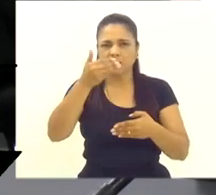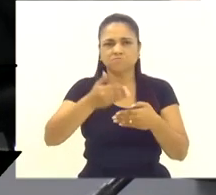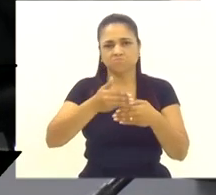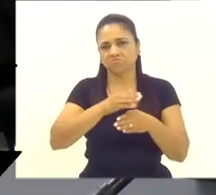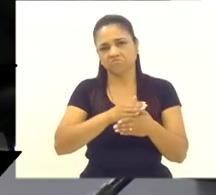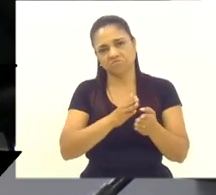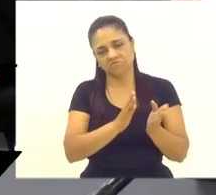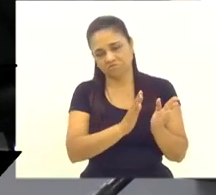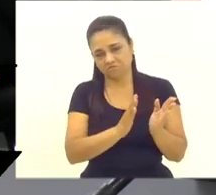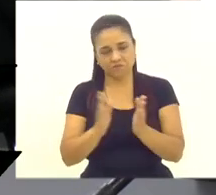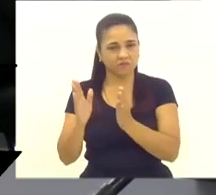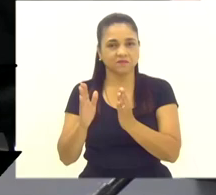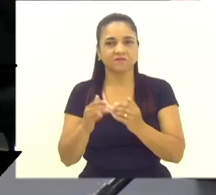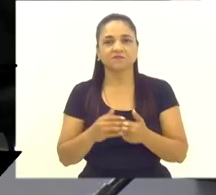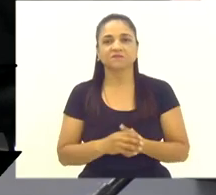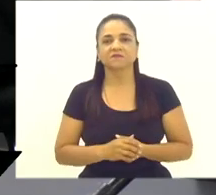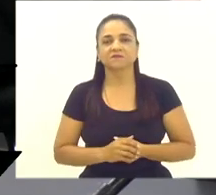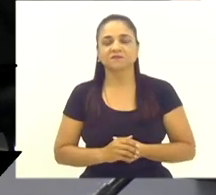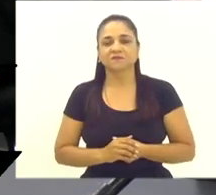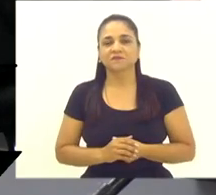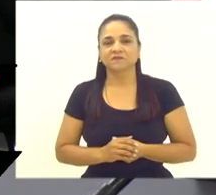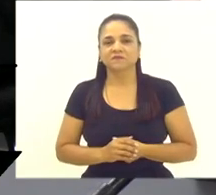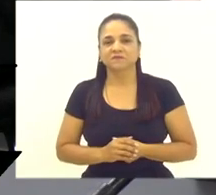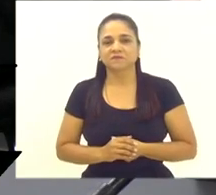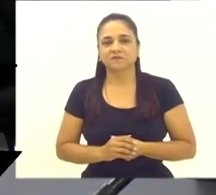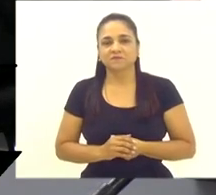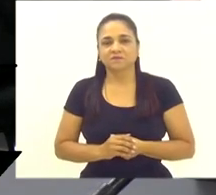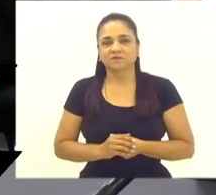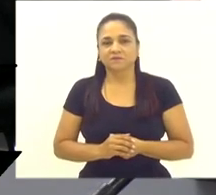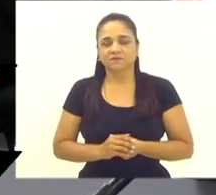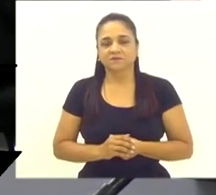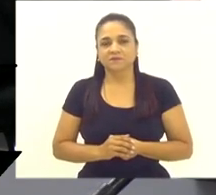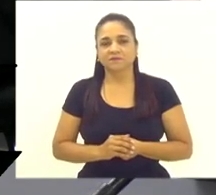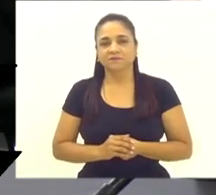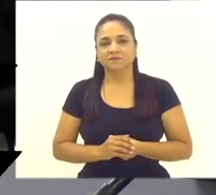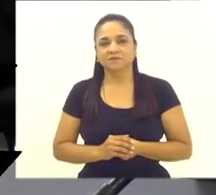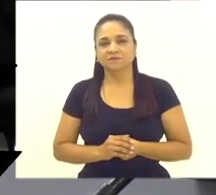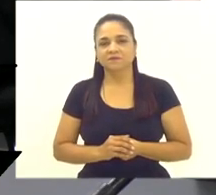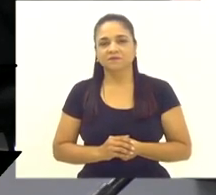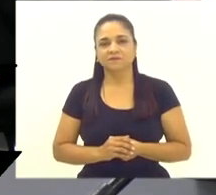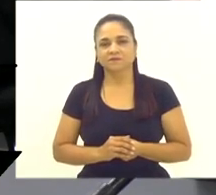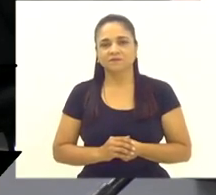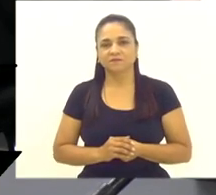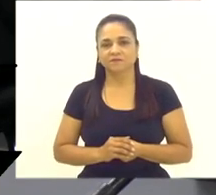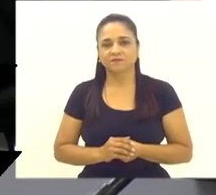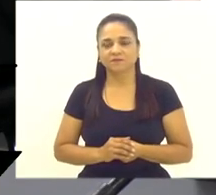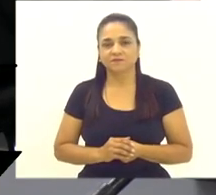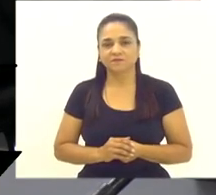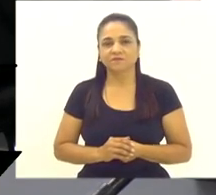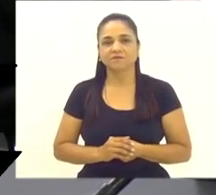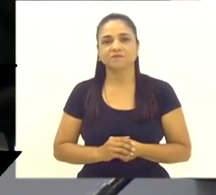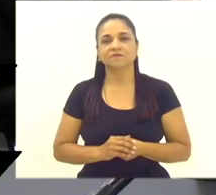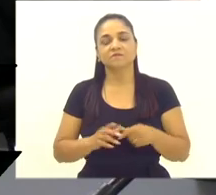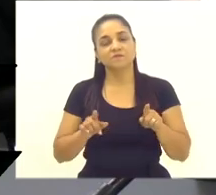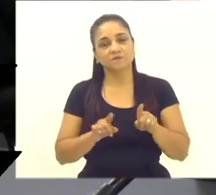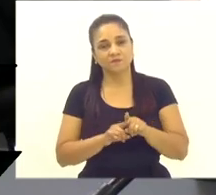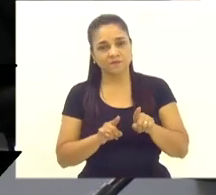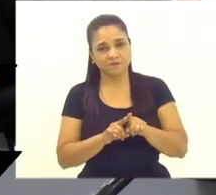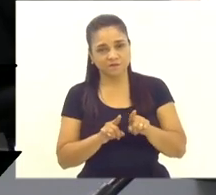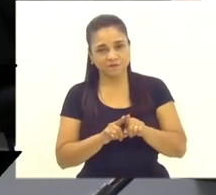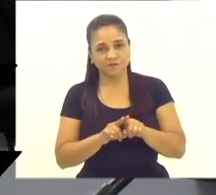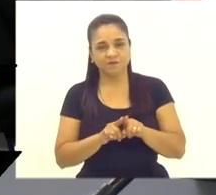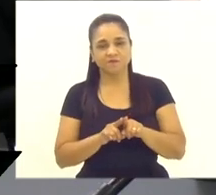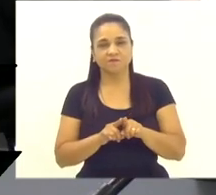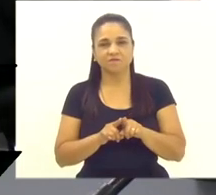foi um dos que eu li aí eu queria que também Esses